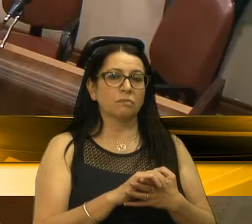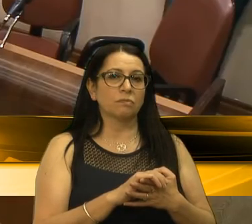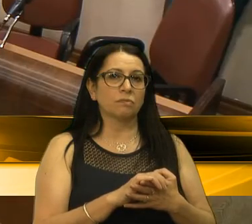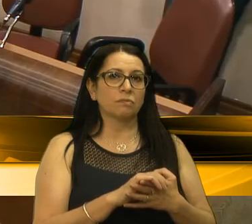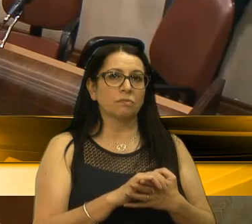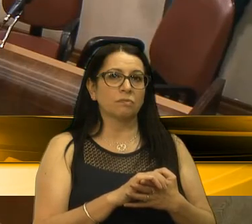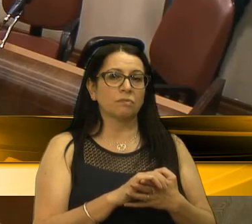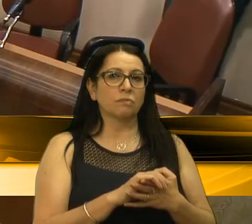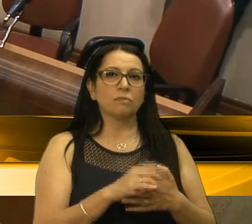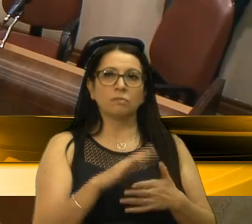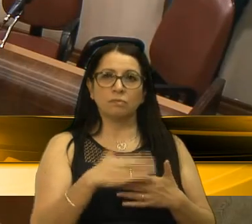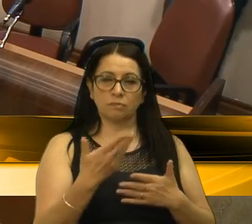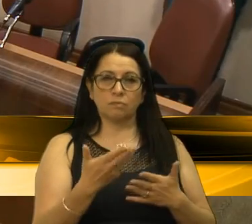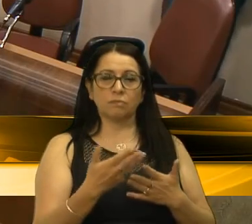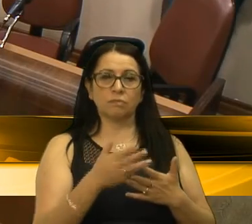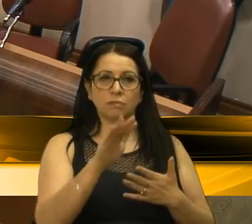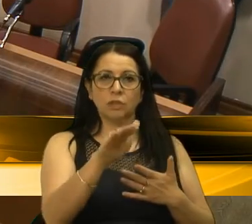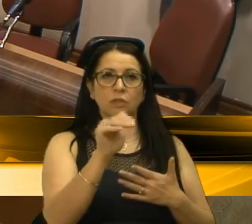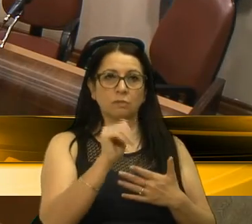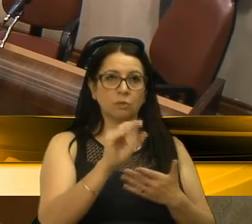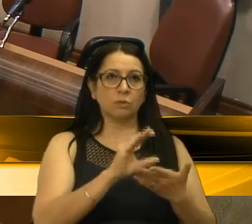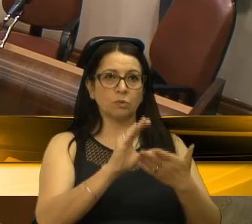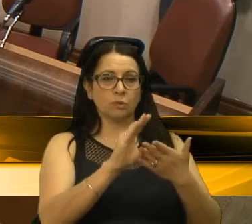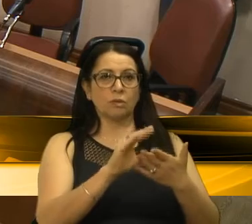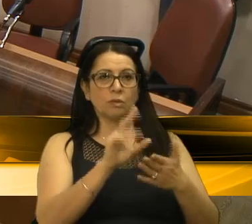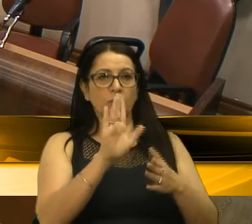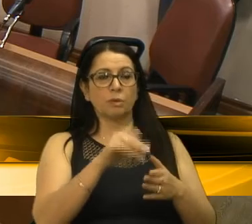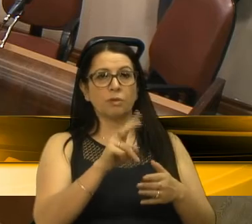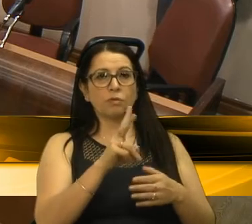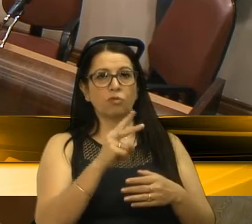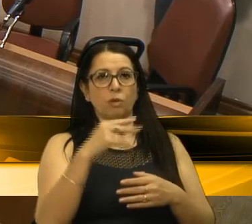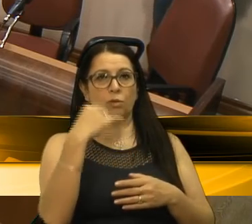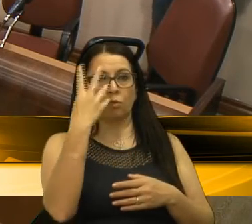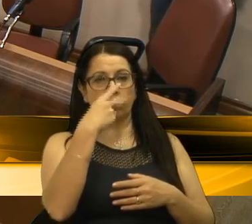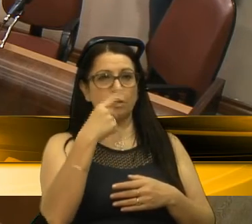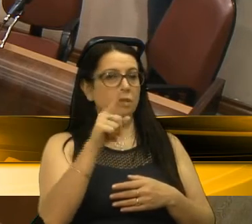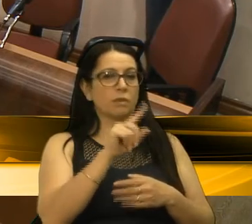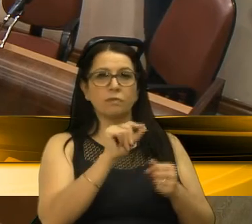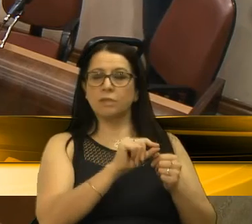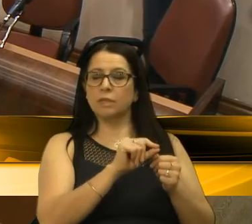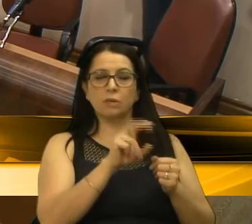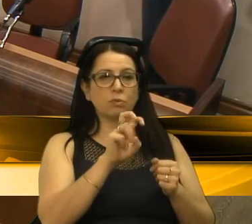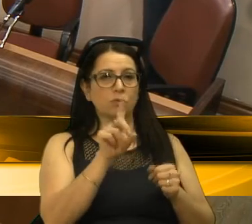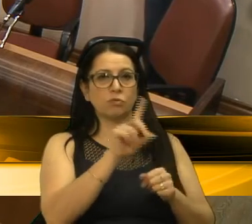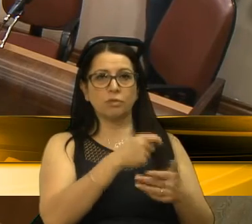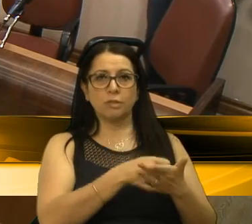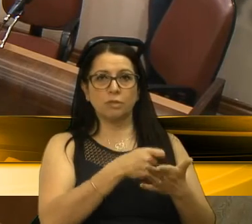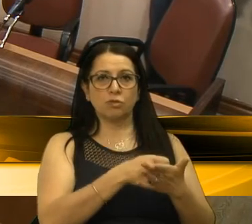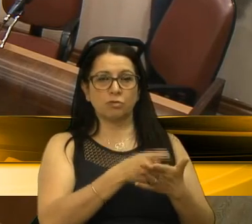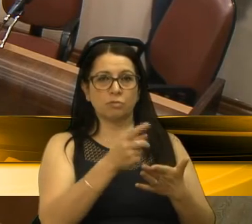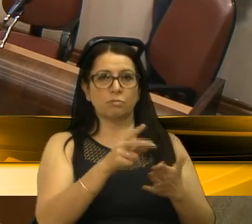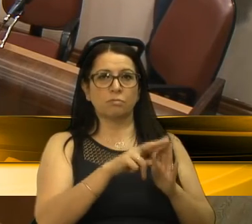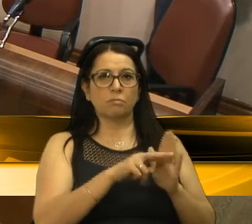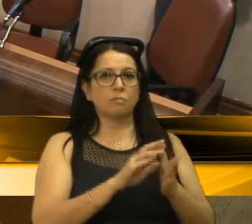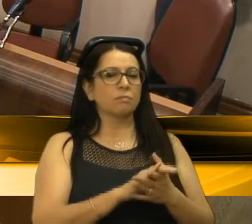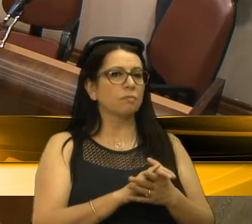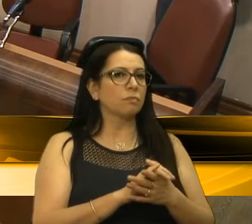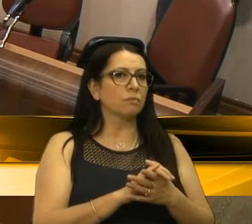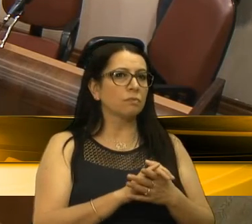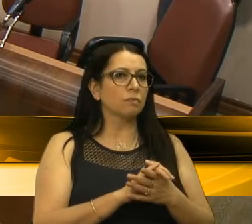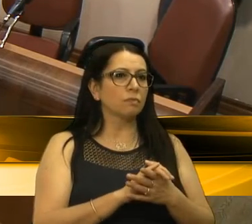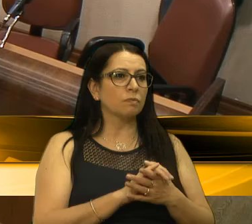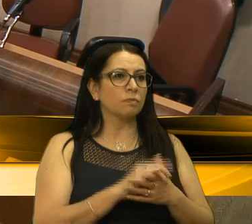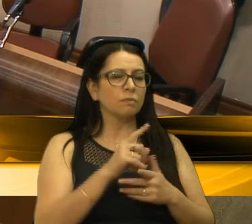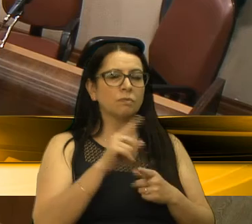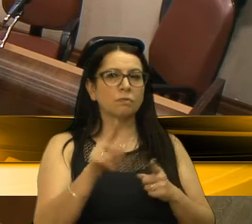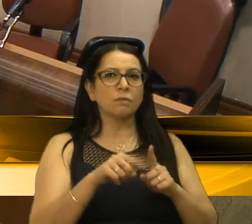E mais, convocaram os conselheiros com menos de 24 horas. Eles não cumpriram os 5 dias exigidos pelo regimento interno. Eles, mais uma vez, eu